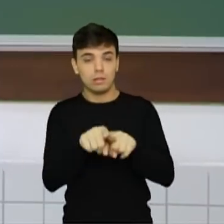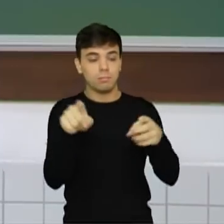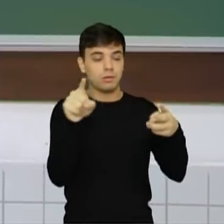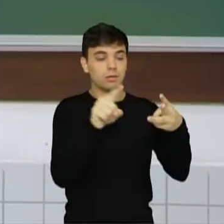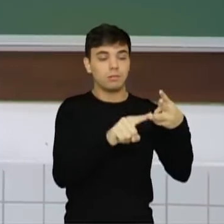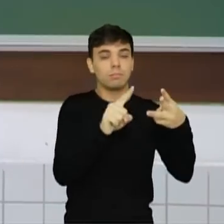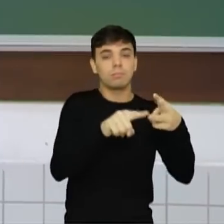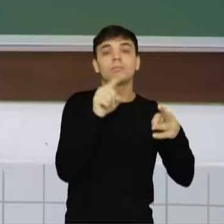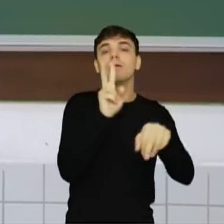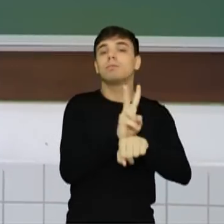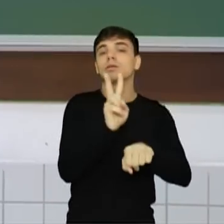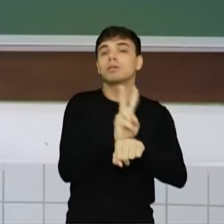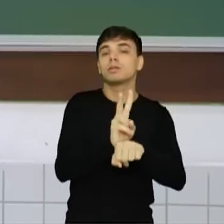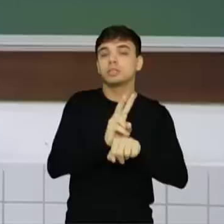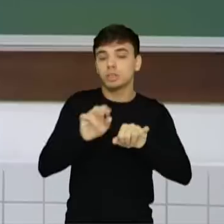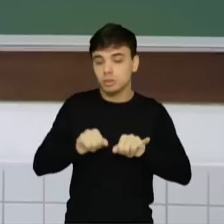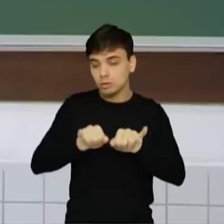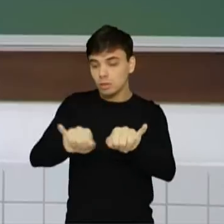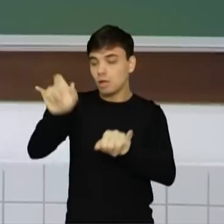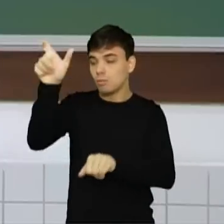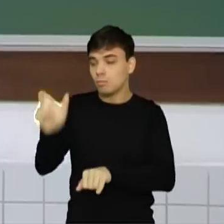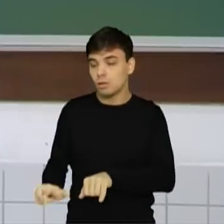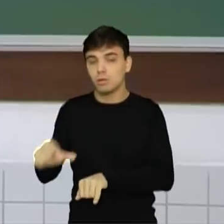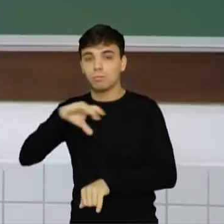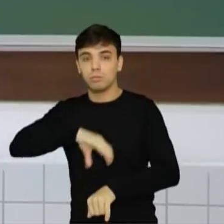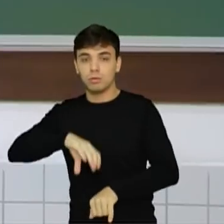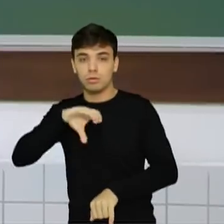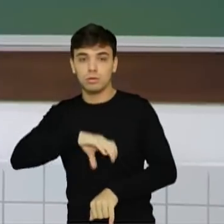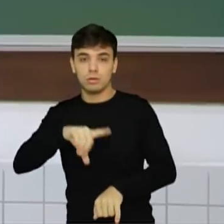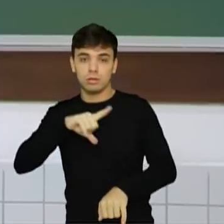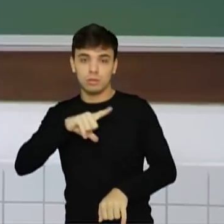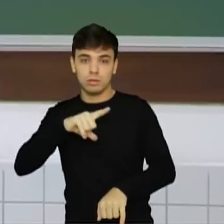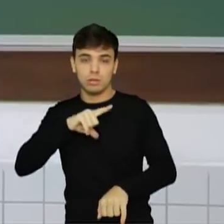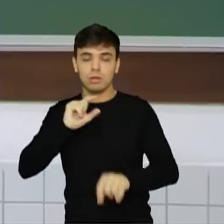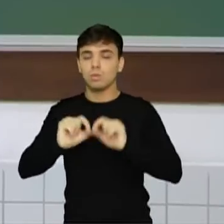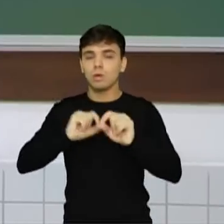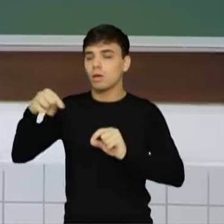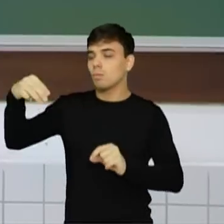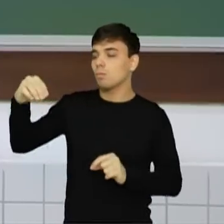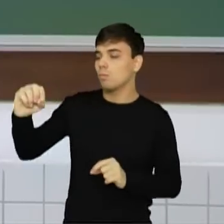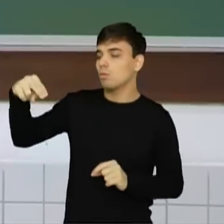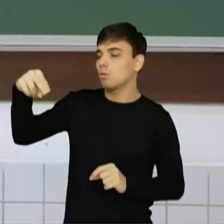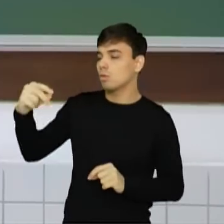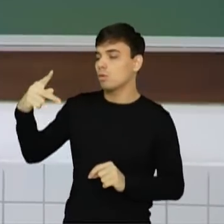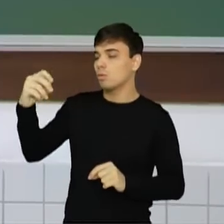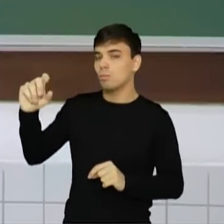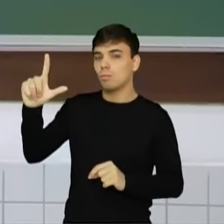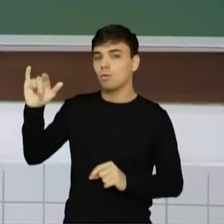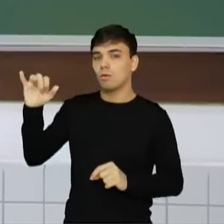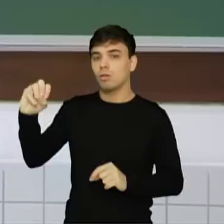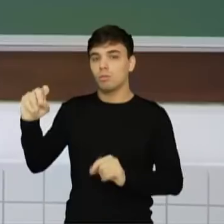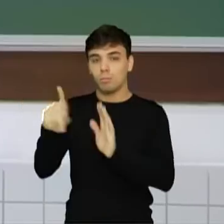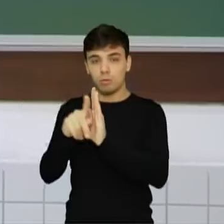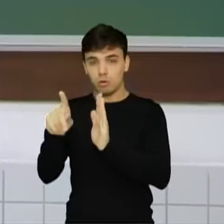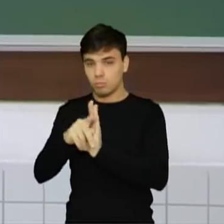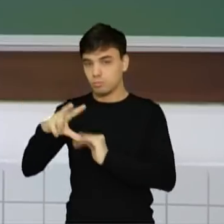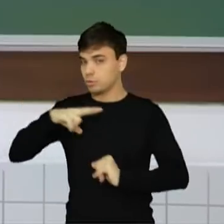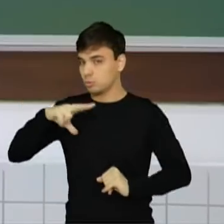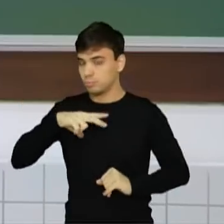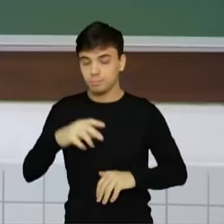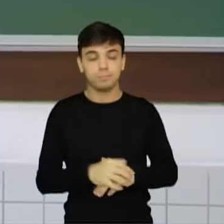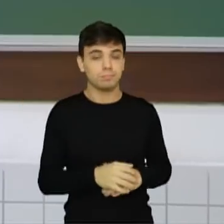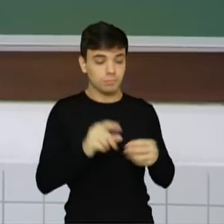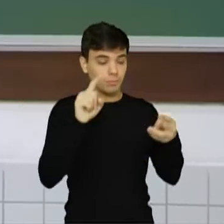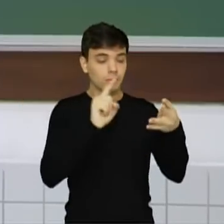os mercadores portugueses da concorrência, criando empresas de monopólio, que só aquelas empresas poderiam fazer o comércio. Ele vai